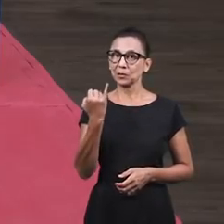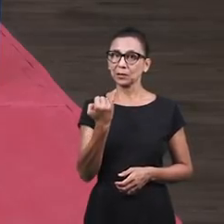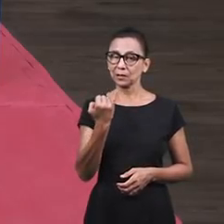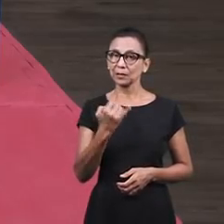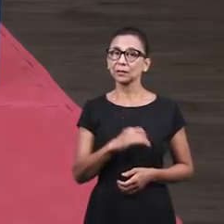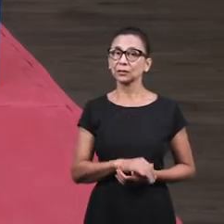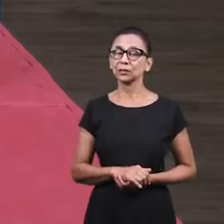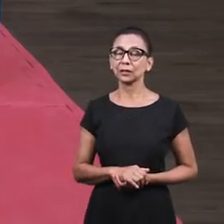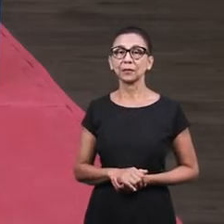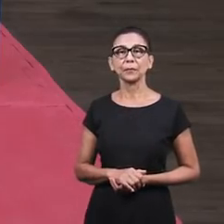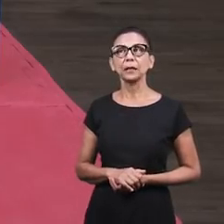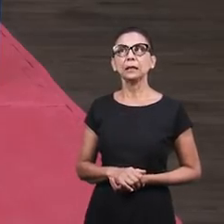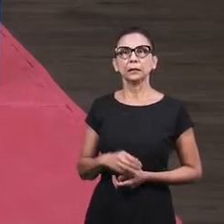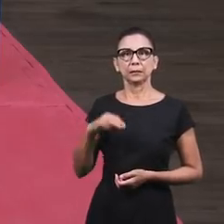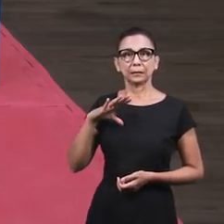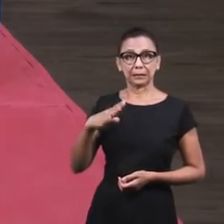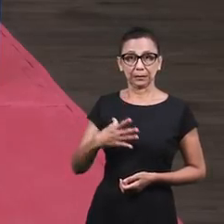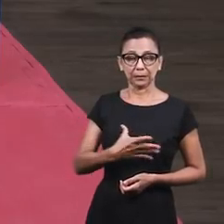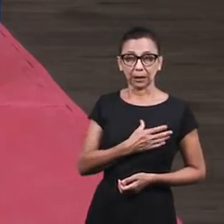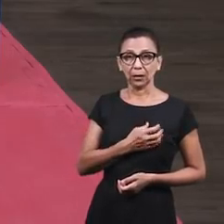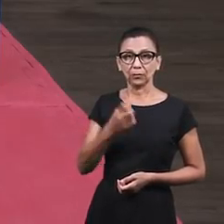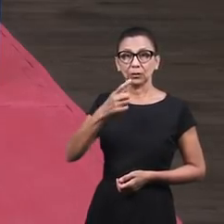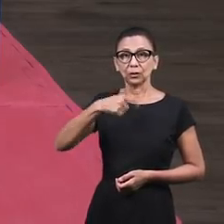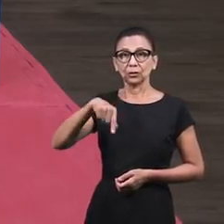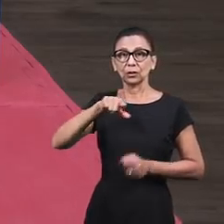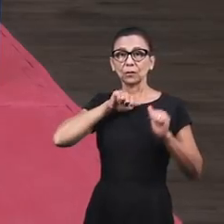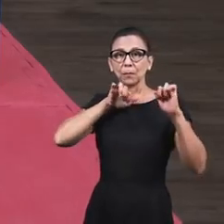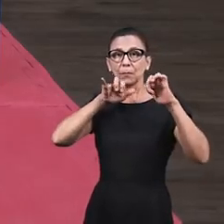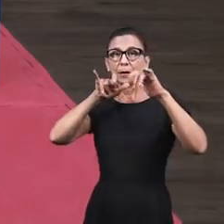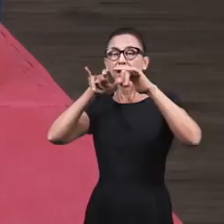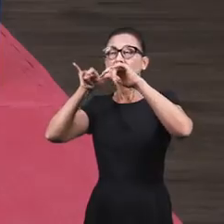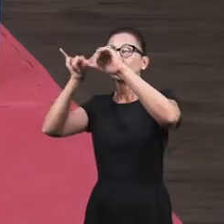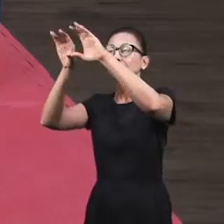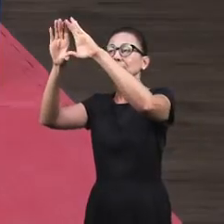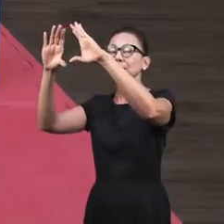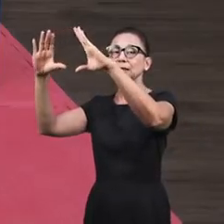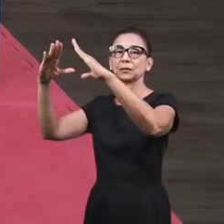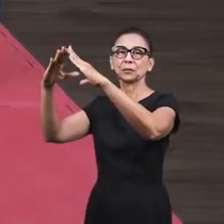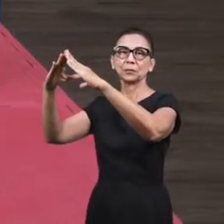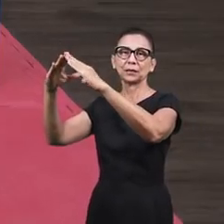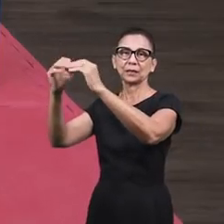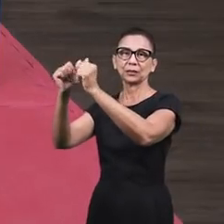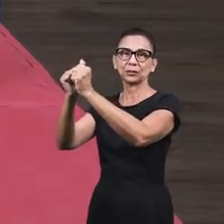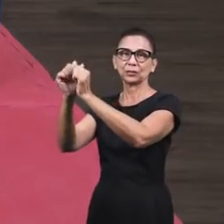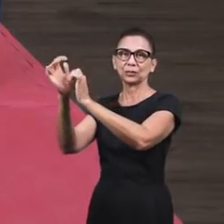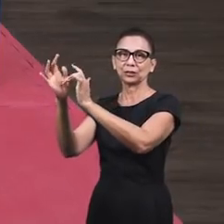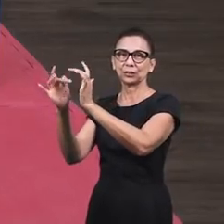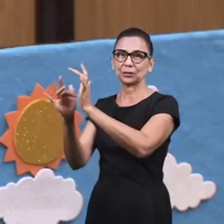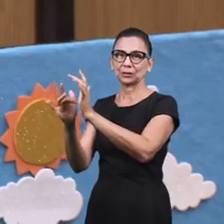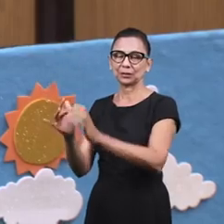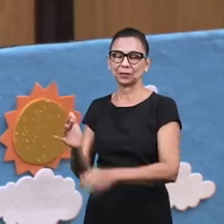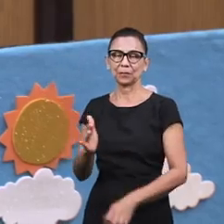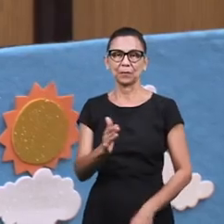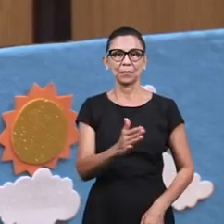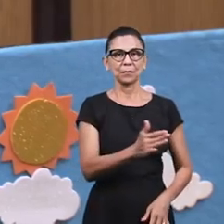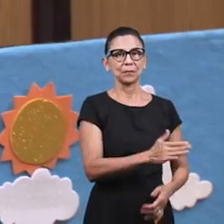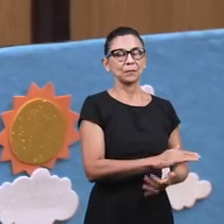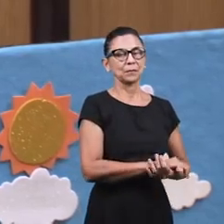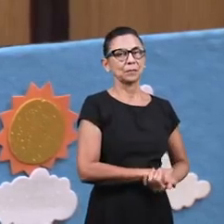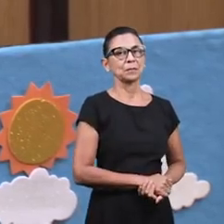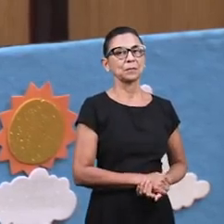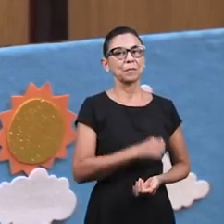porque através da nossa salvação nós vamos morar com Jesus Cristo lá no céu e agora uma